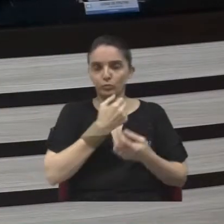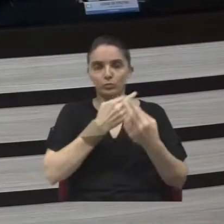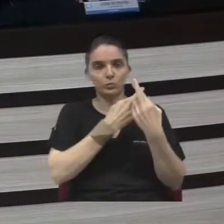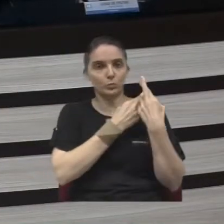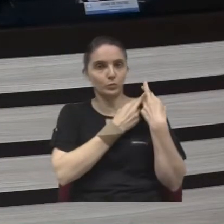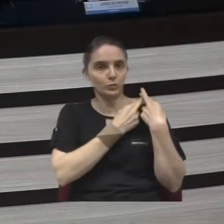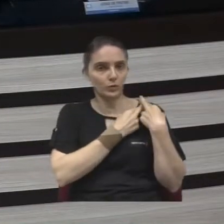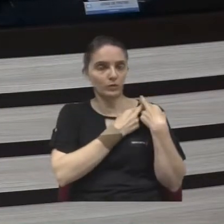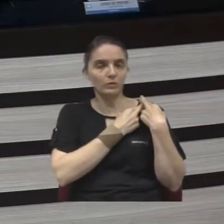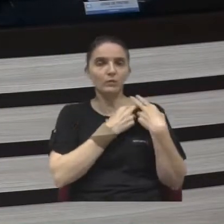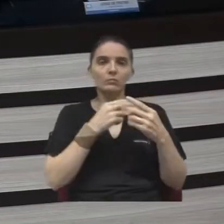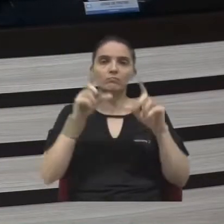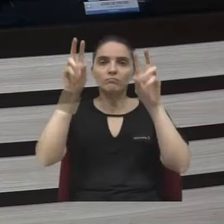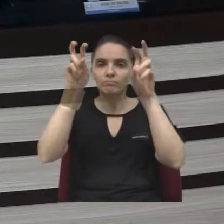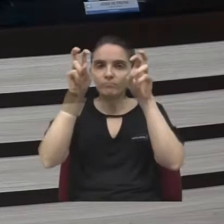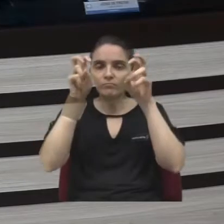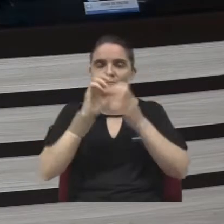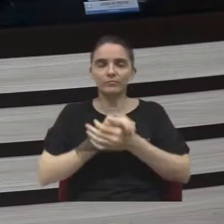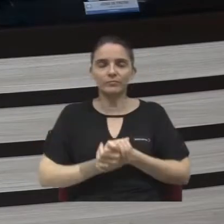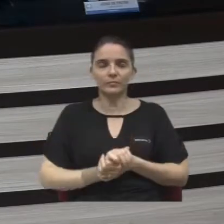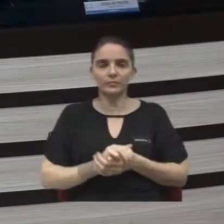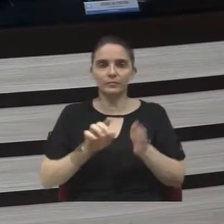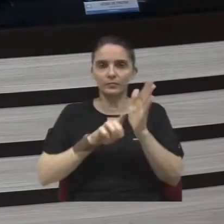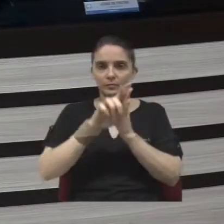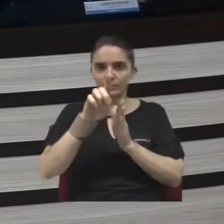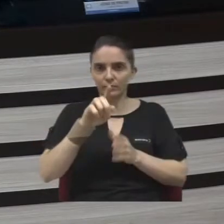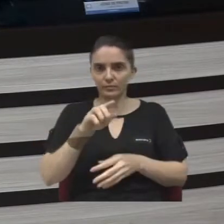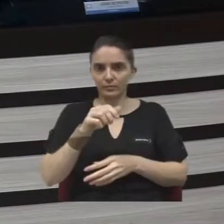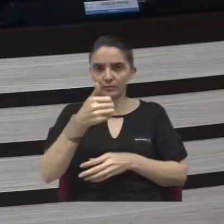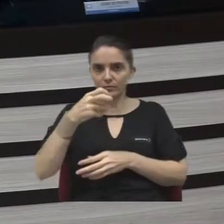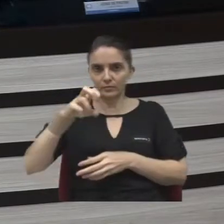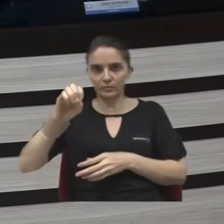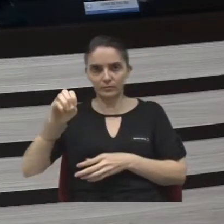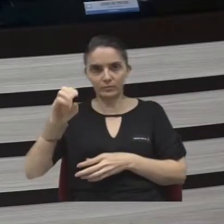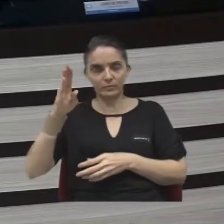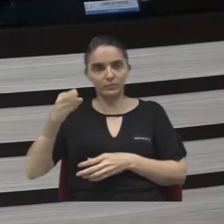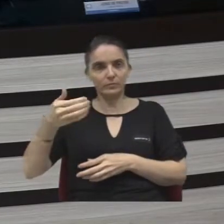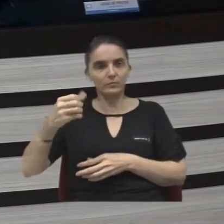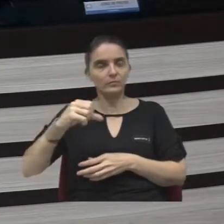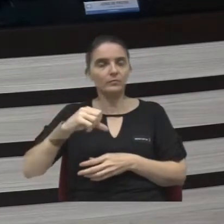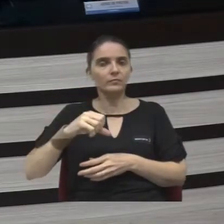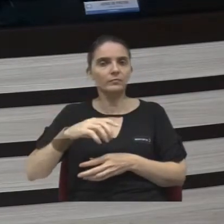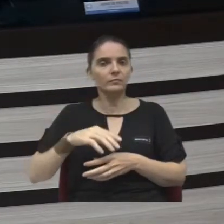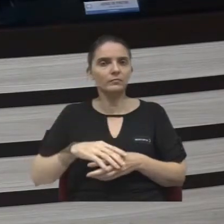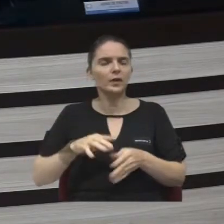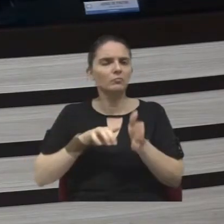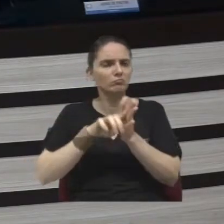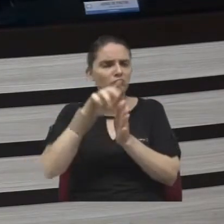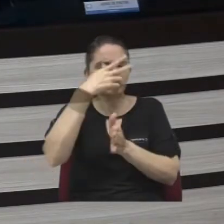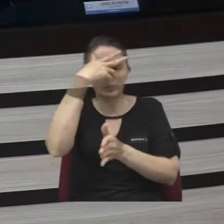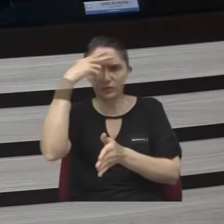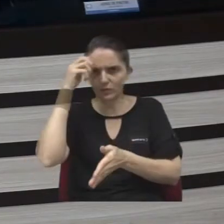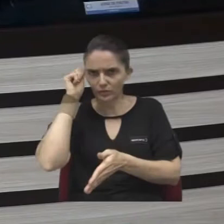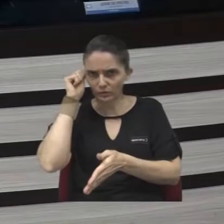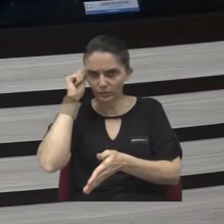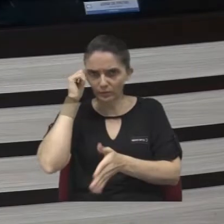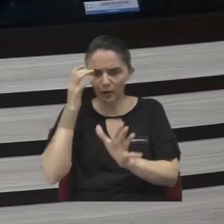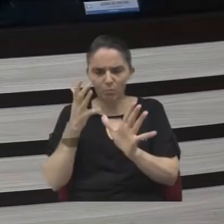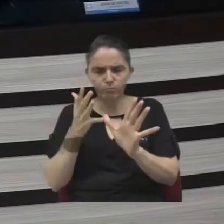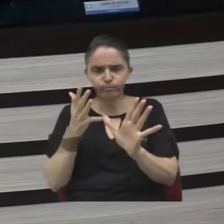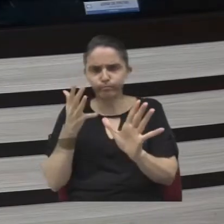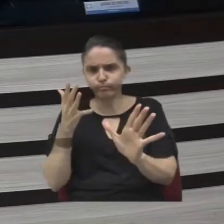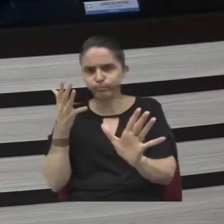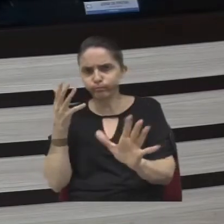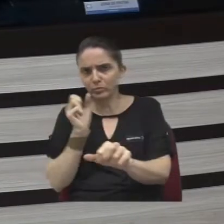emenda. Requerimento 150/2019 requer informações ao Poder Executivo sobre a fila de espera para a realização